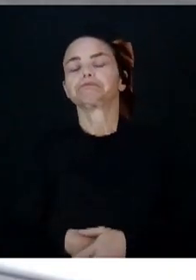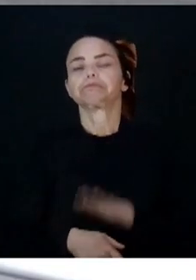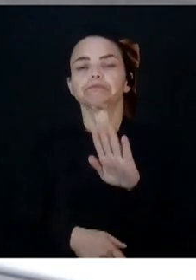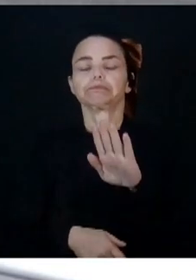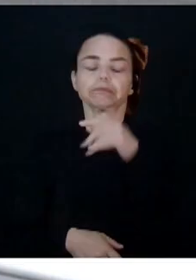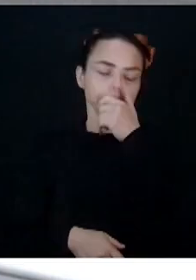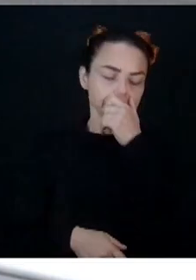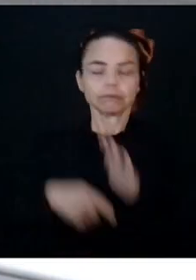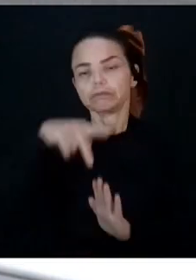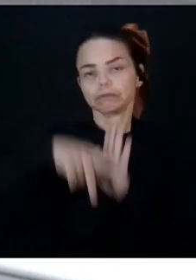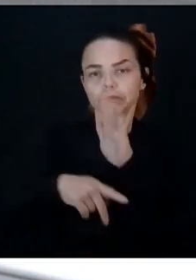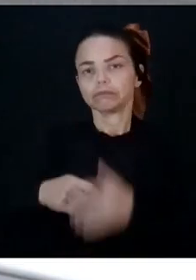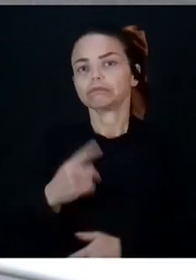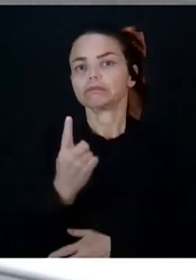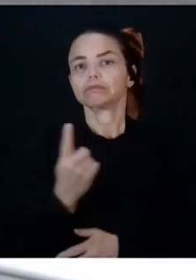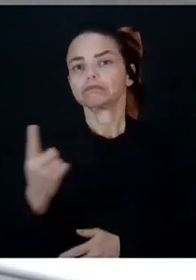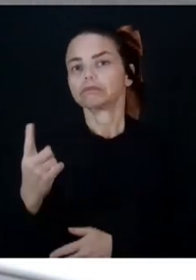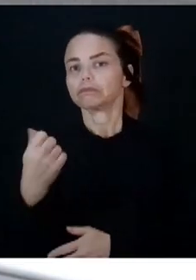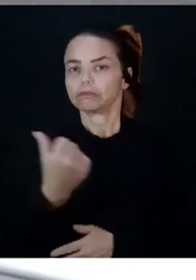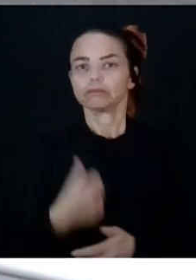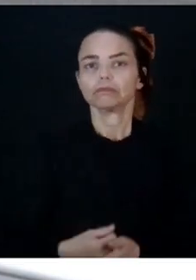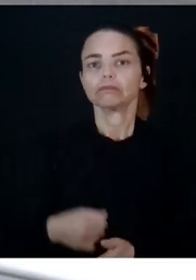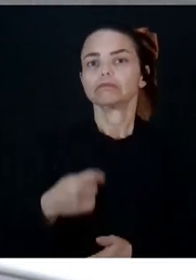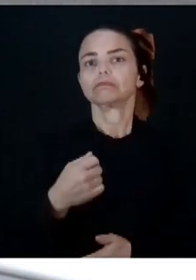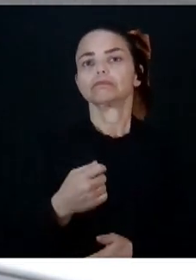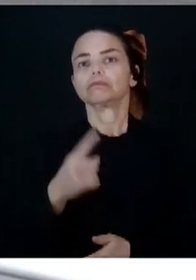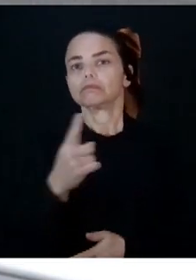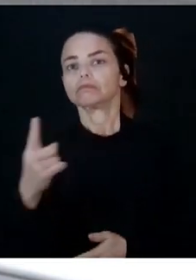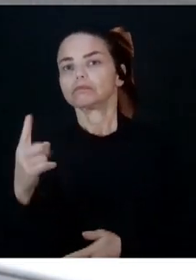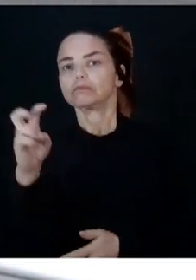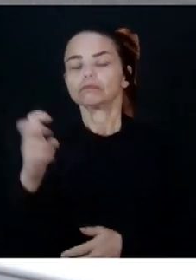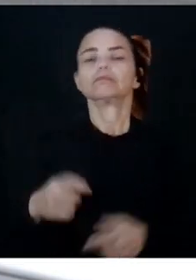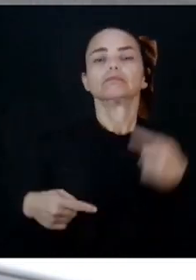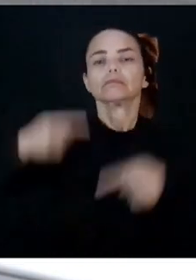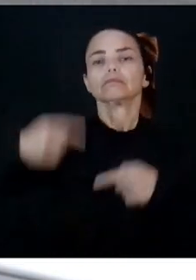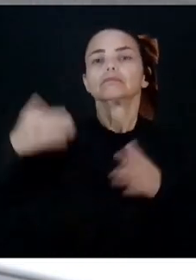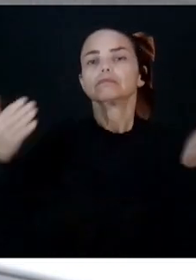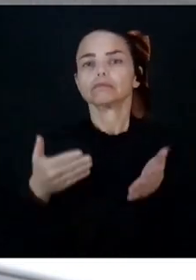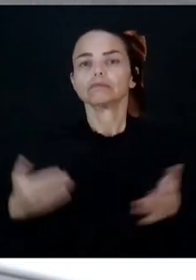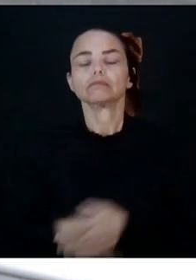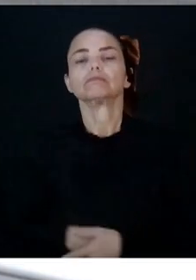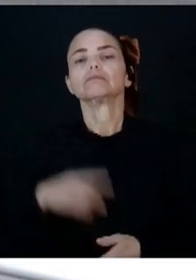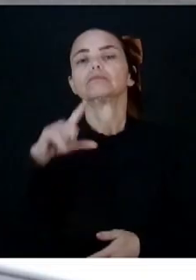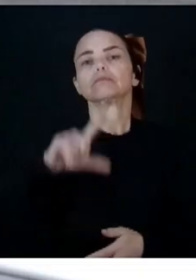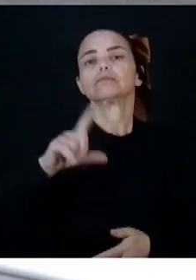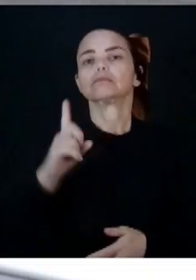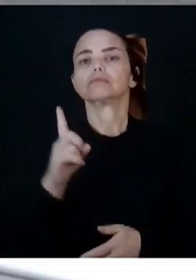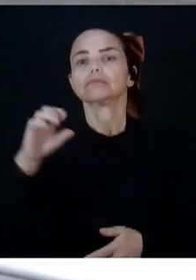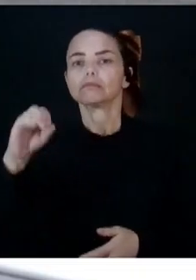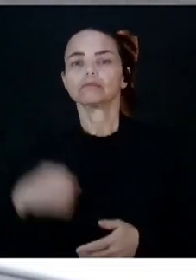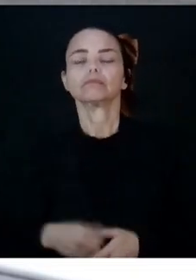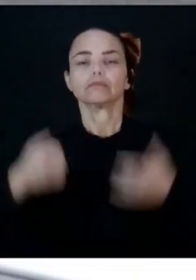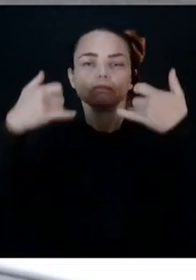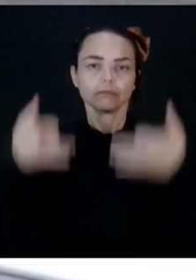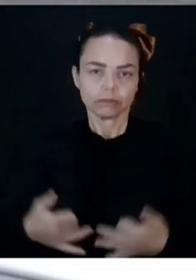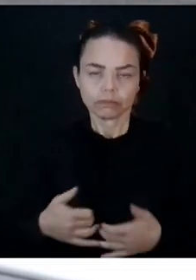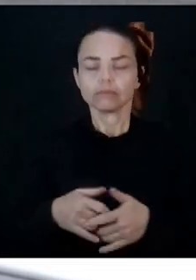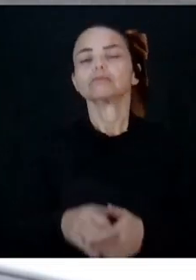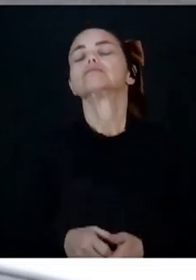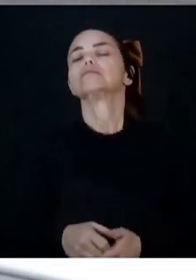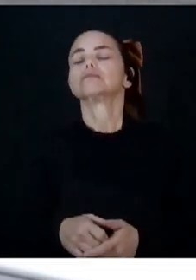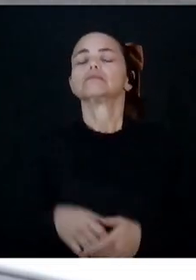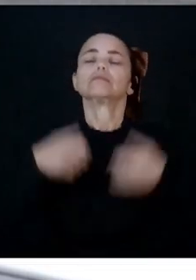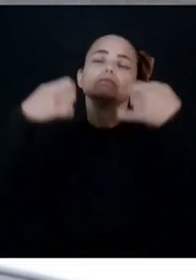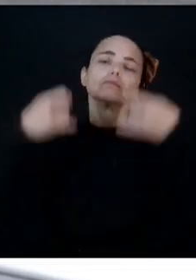projeto 116, o 115 que nós vamos discutir hoje. Trata da LDO, que eu até escrevi aqui para que seja bem explicadinho